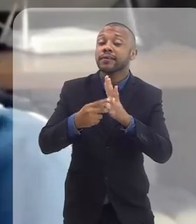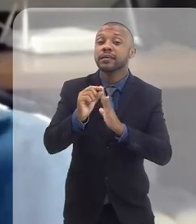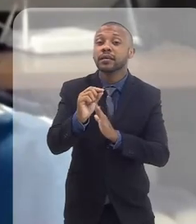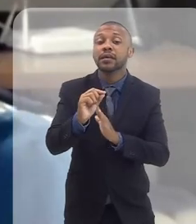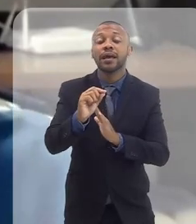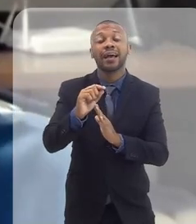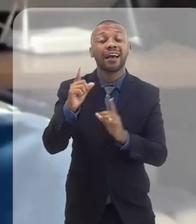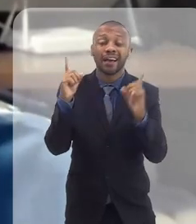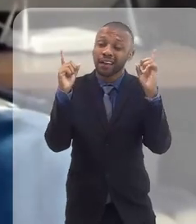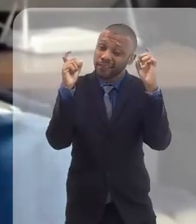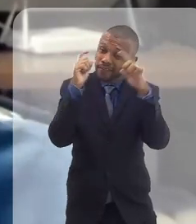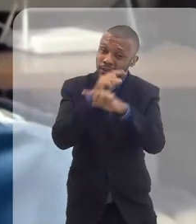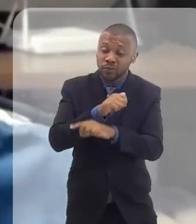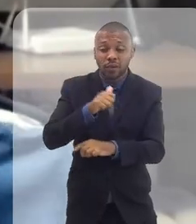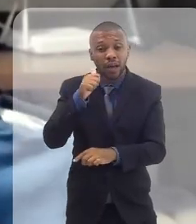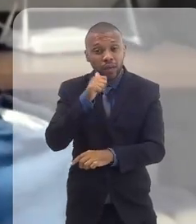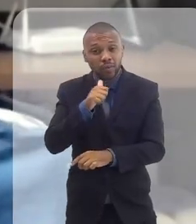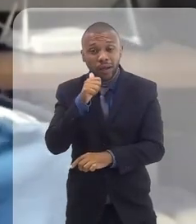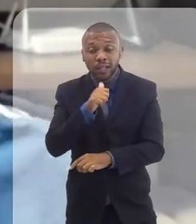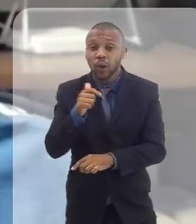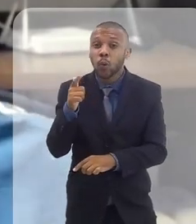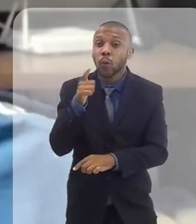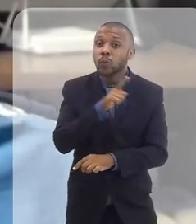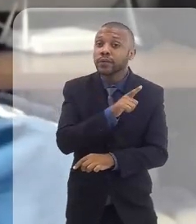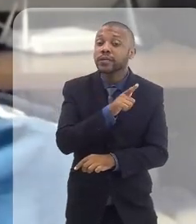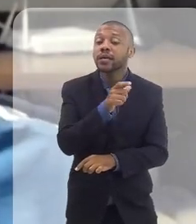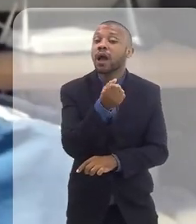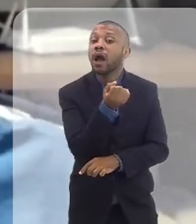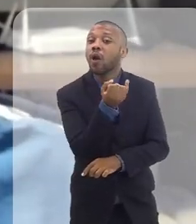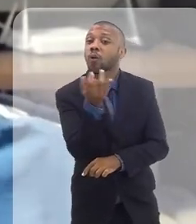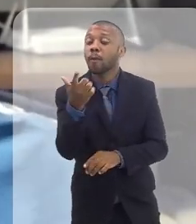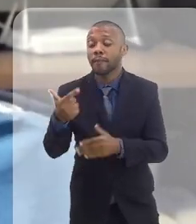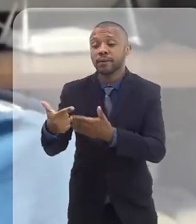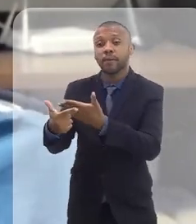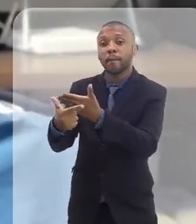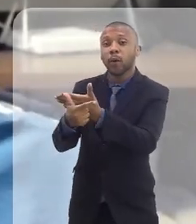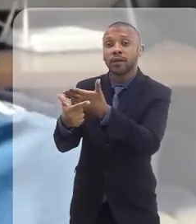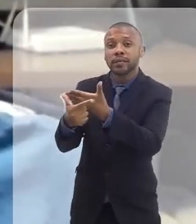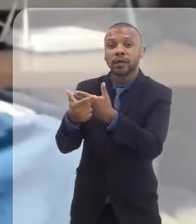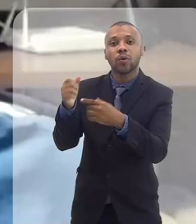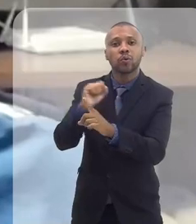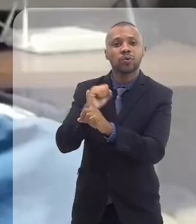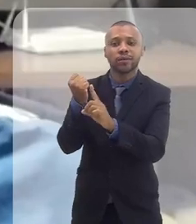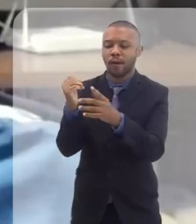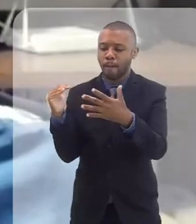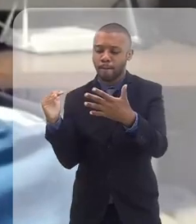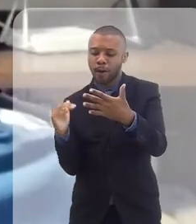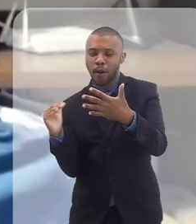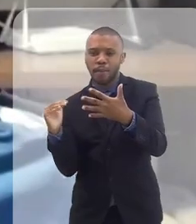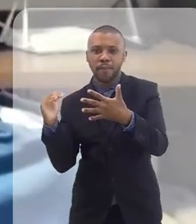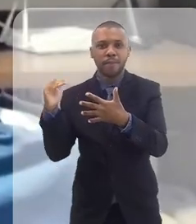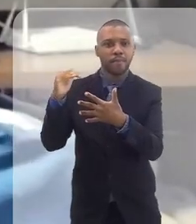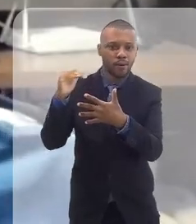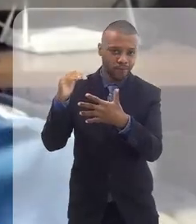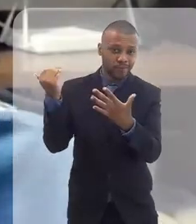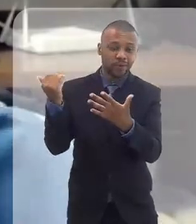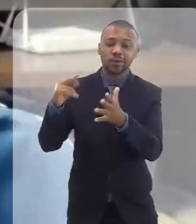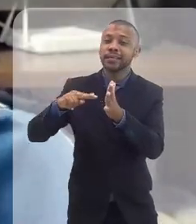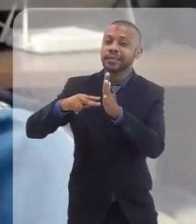mulheres atingirem determinadas posições. E isso significa o